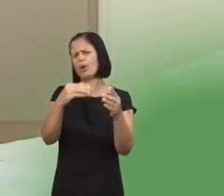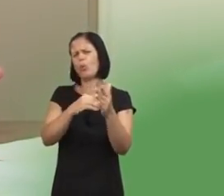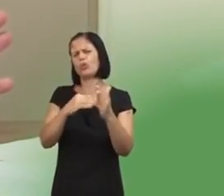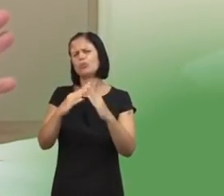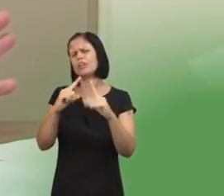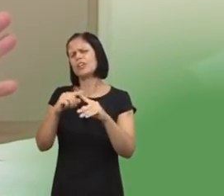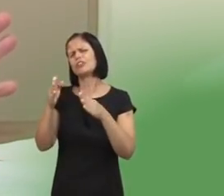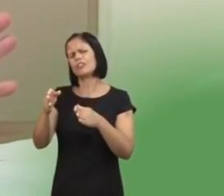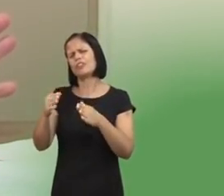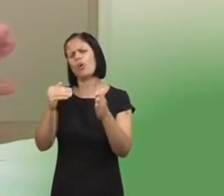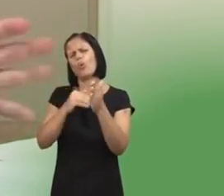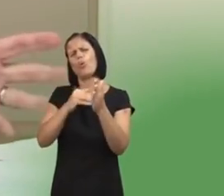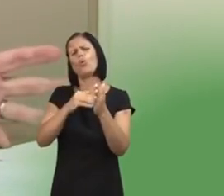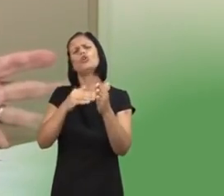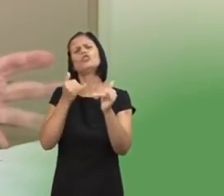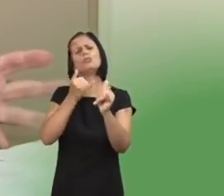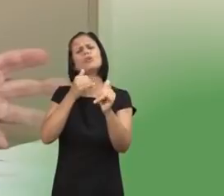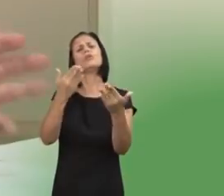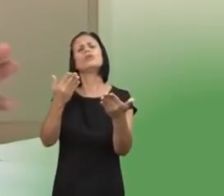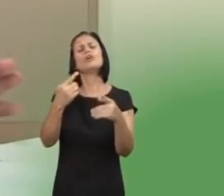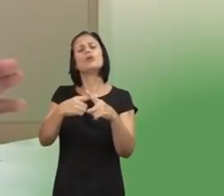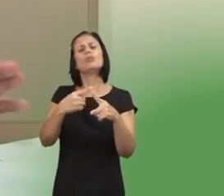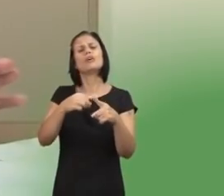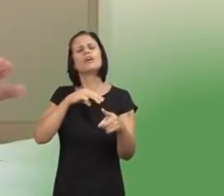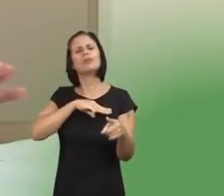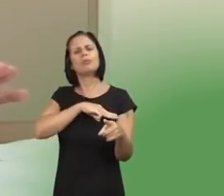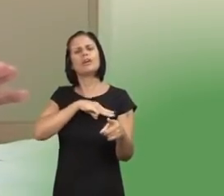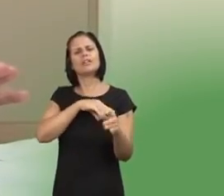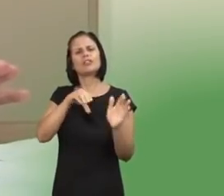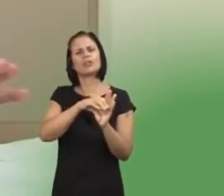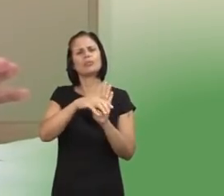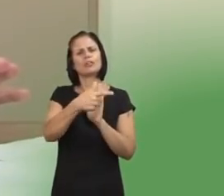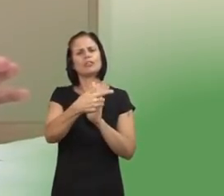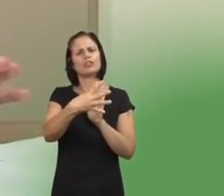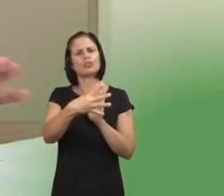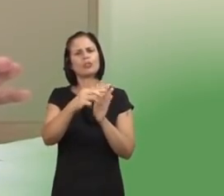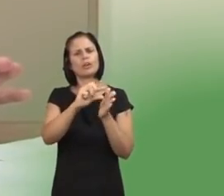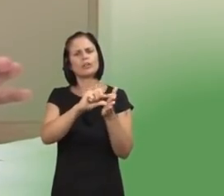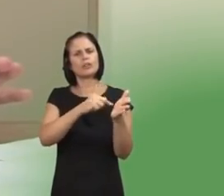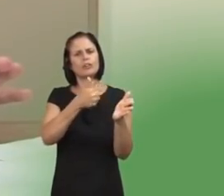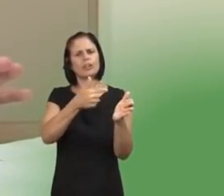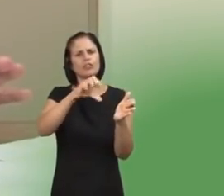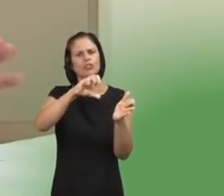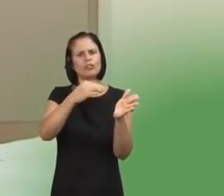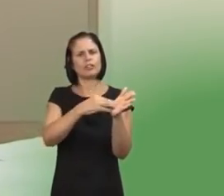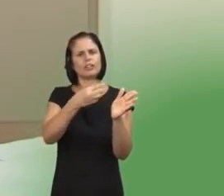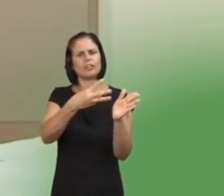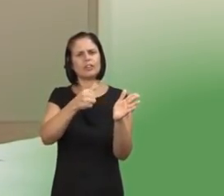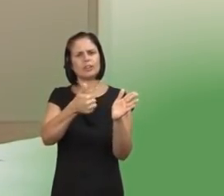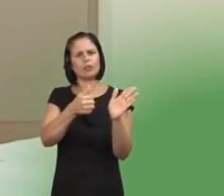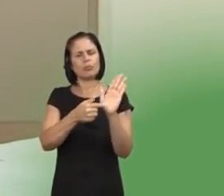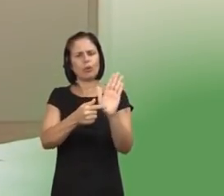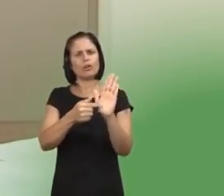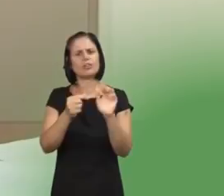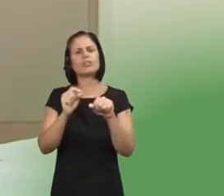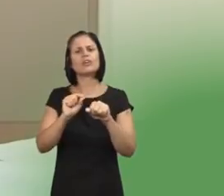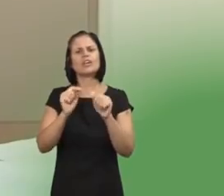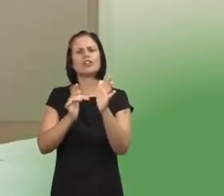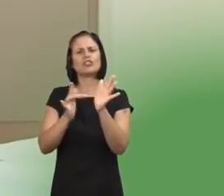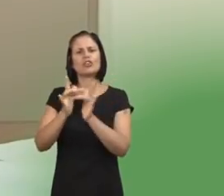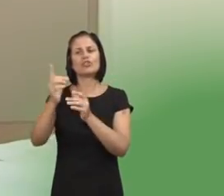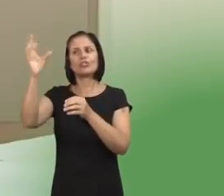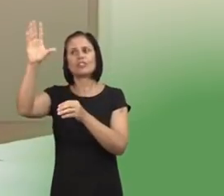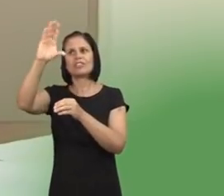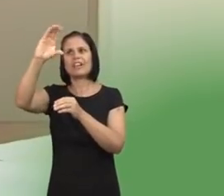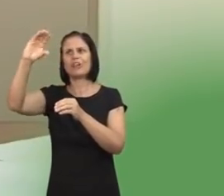ela será a última para a igreja? Porque ela vai marcar Mateus 24, 29 a 31. O momento em que Jesus virá nas